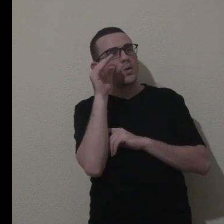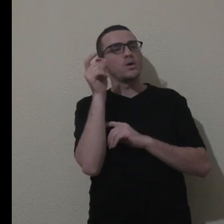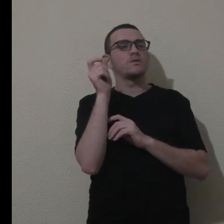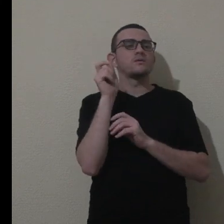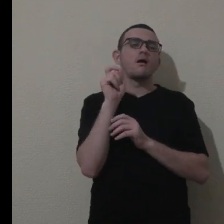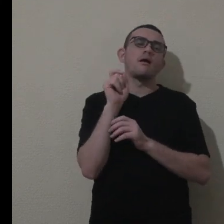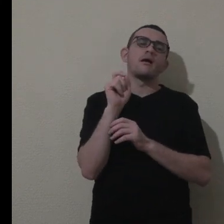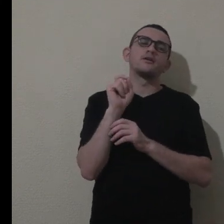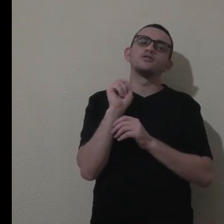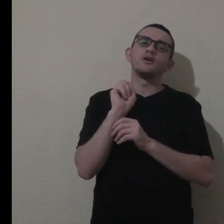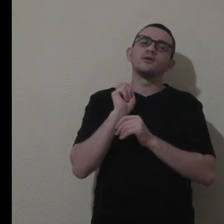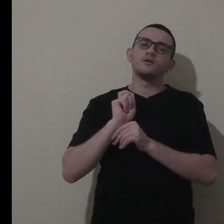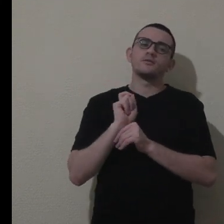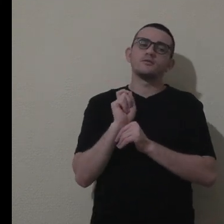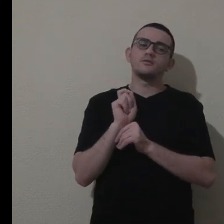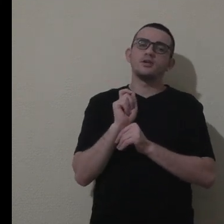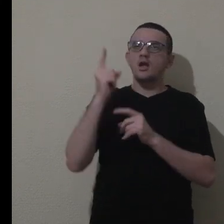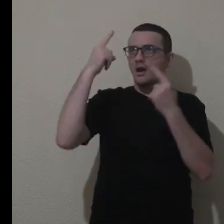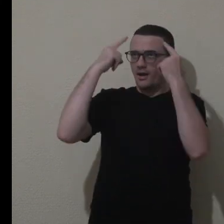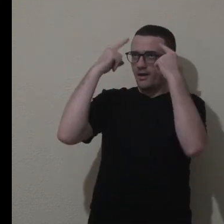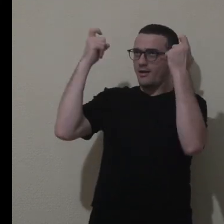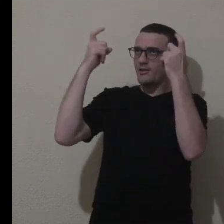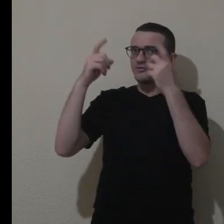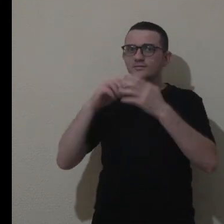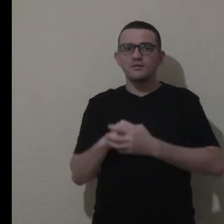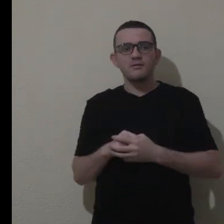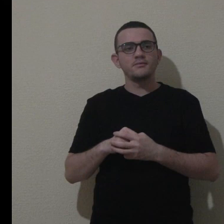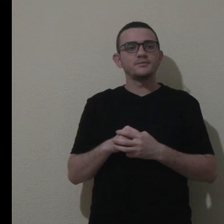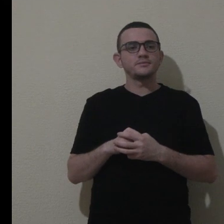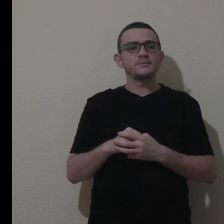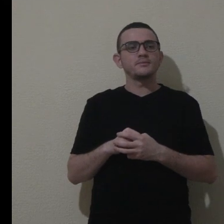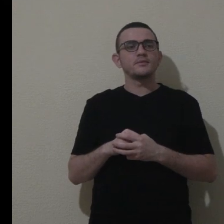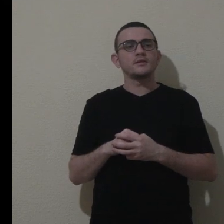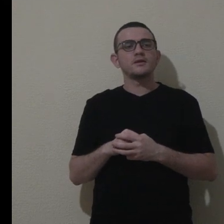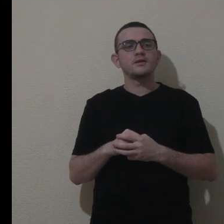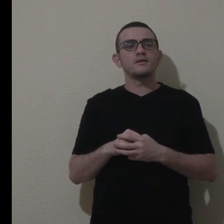sobre a questão de criatividade